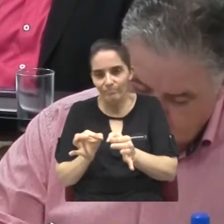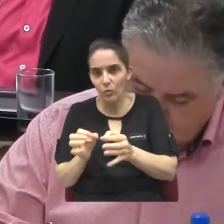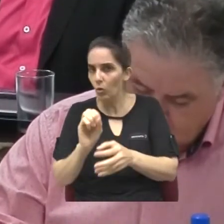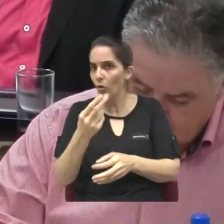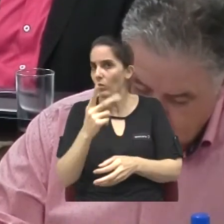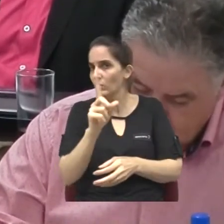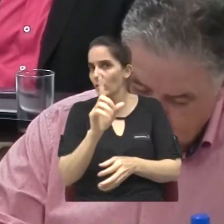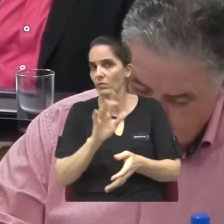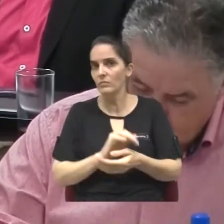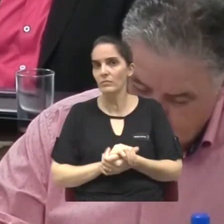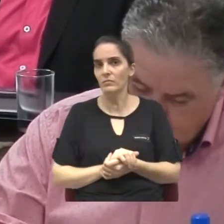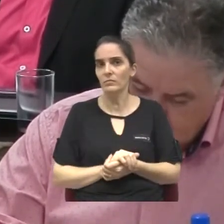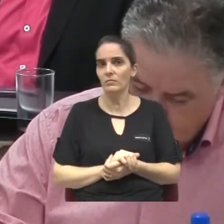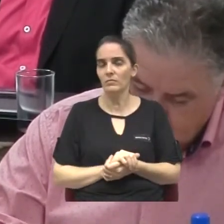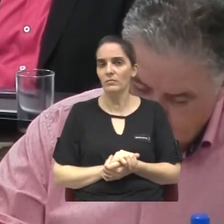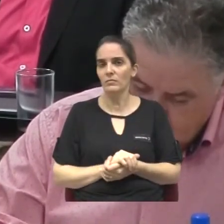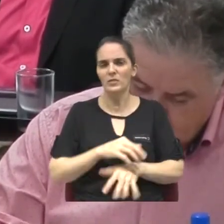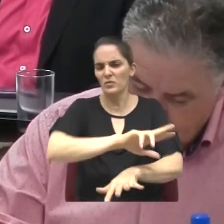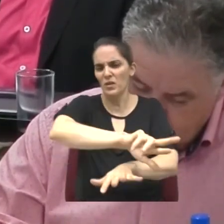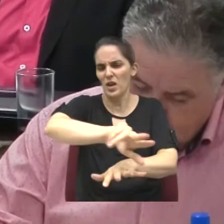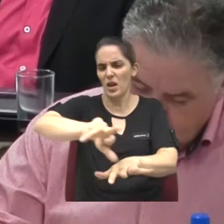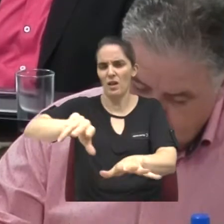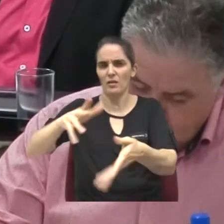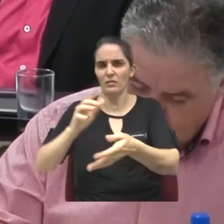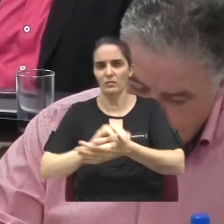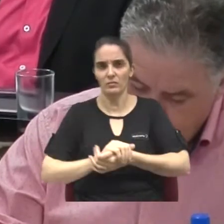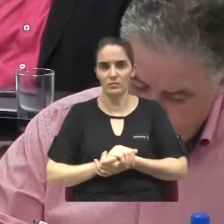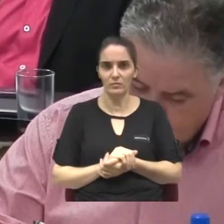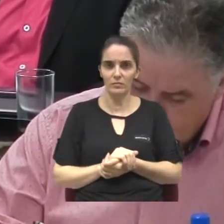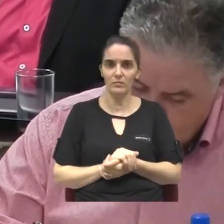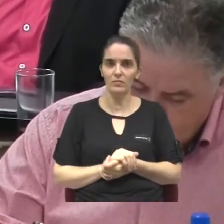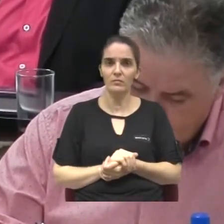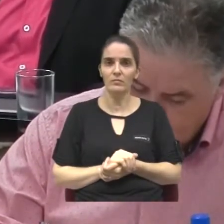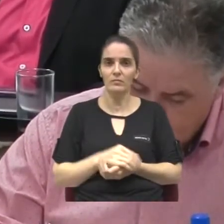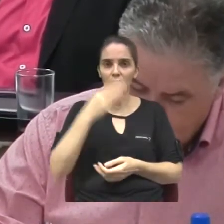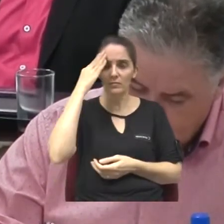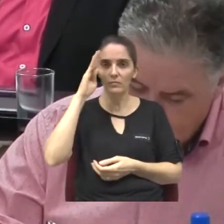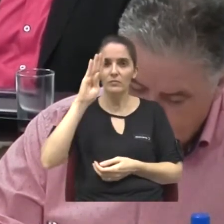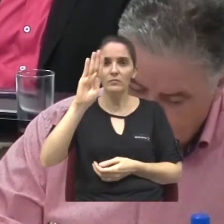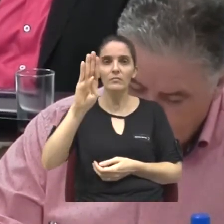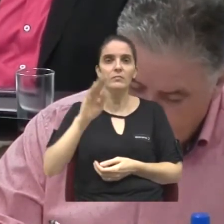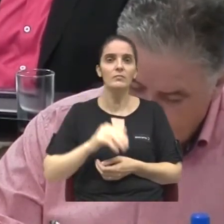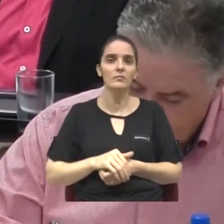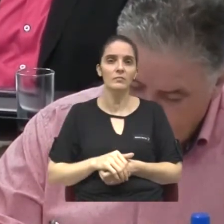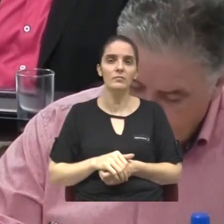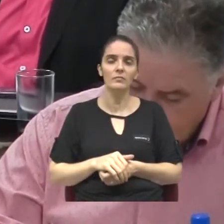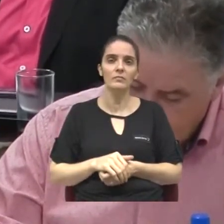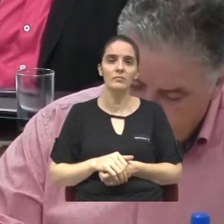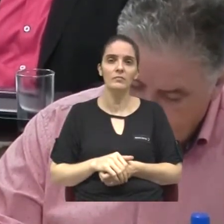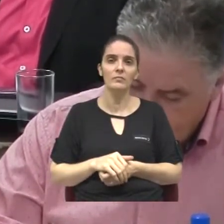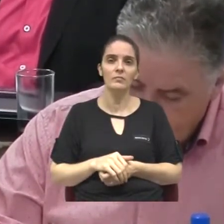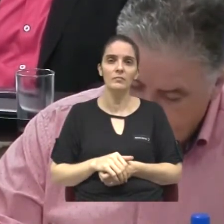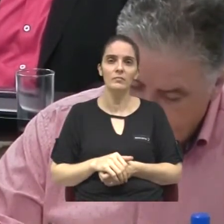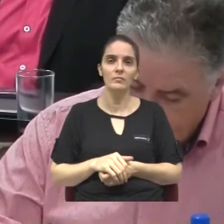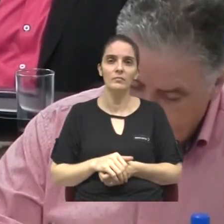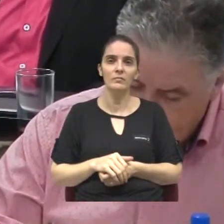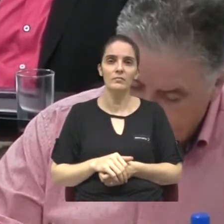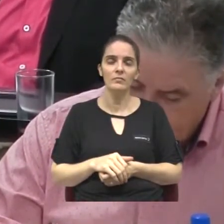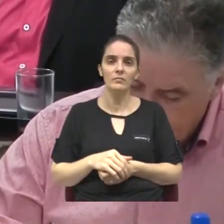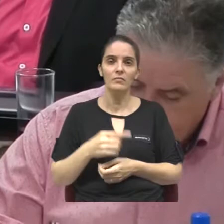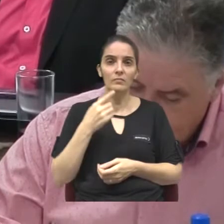foi? Foram vários, foram muitos. Principalmente aqueles em que Vossa Excelência costumava fazer